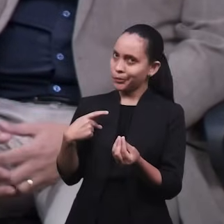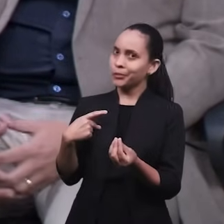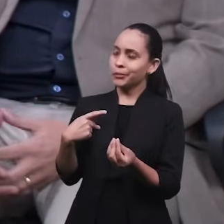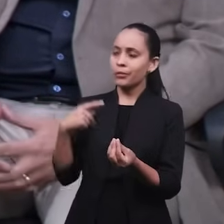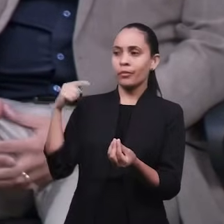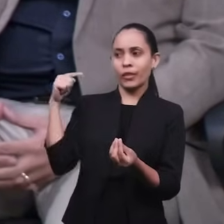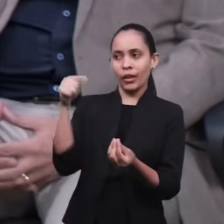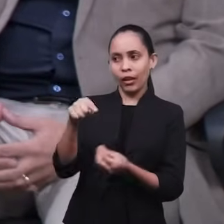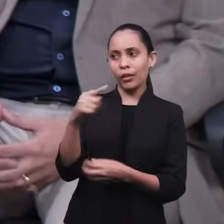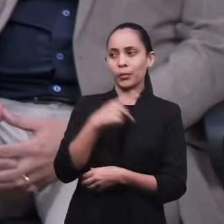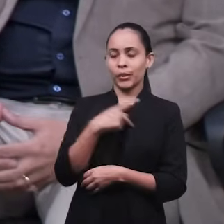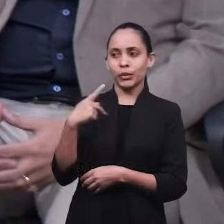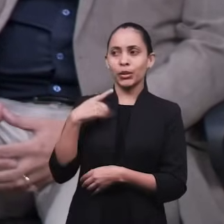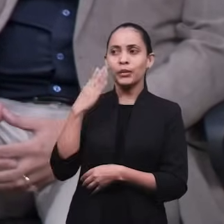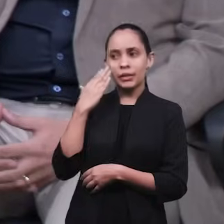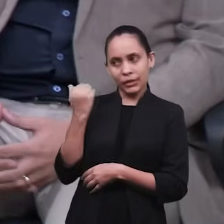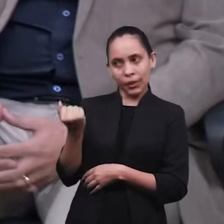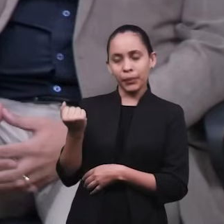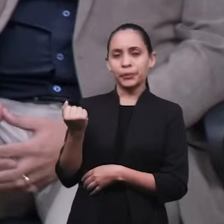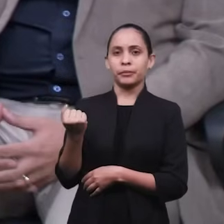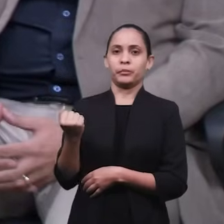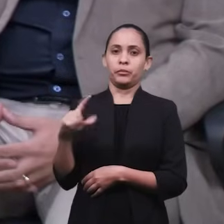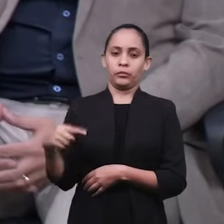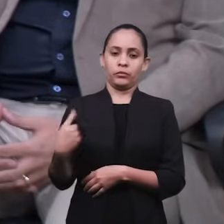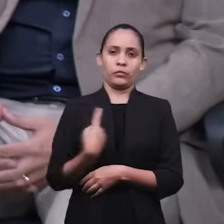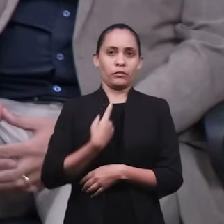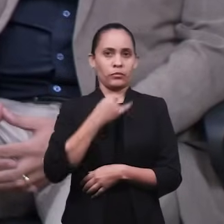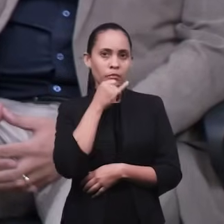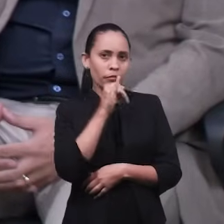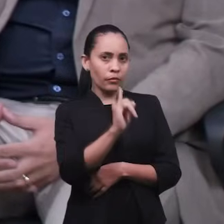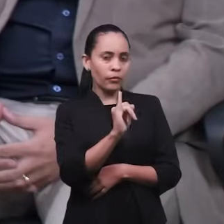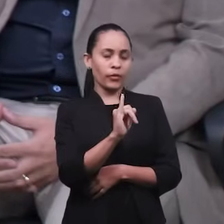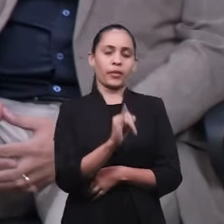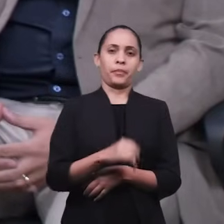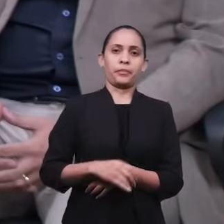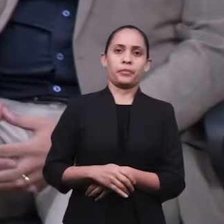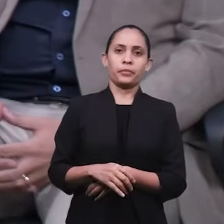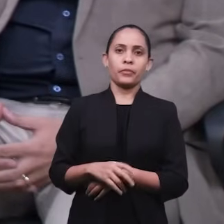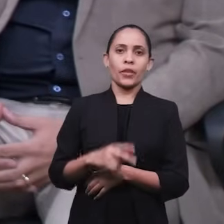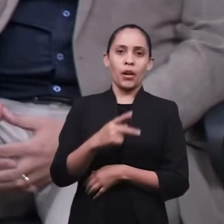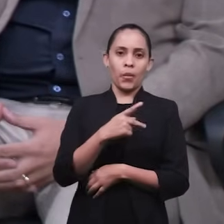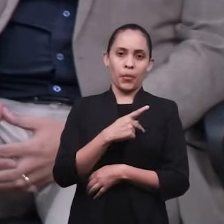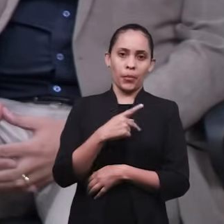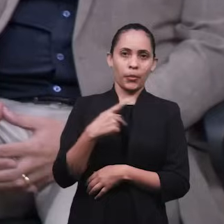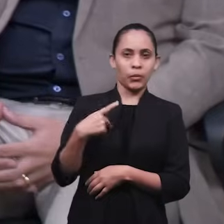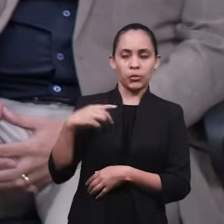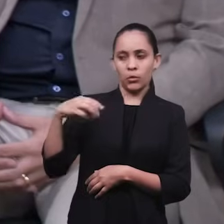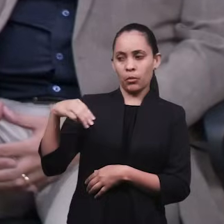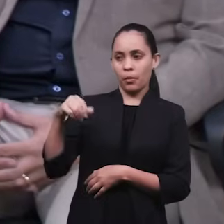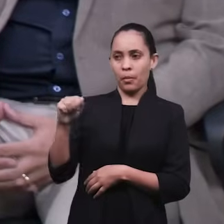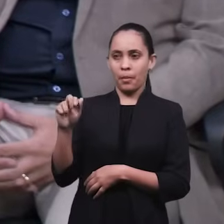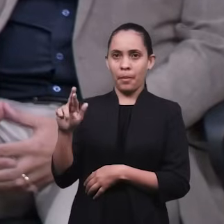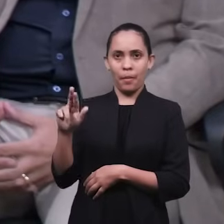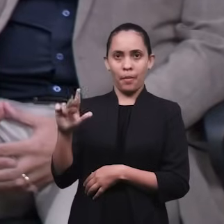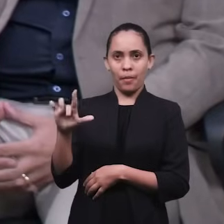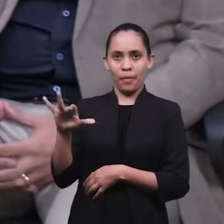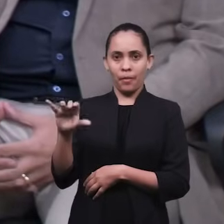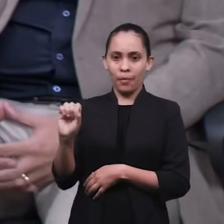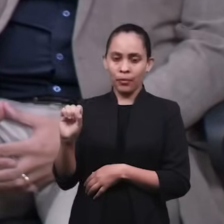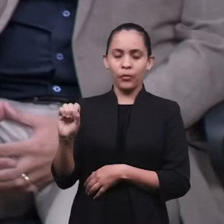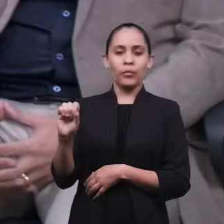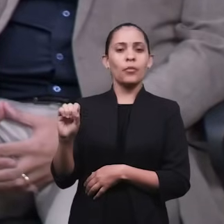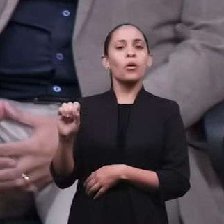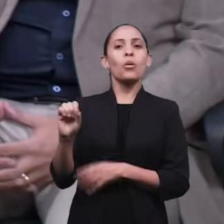e ali o seu pastor ele vai saber o que fazer. Como nós dissemos, né, como o pastor Marcelo disse, o louvor ele vai